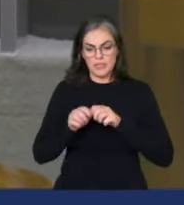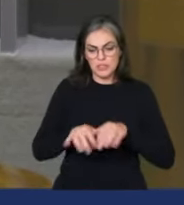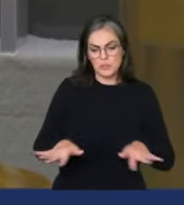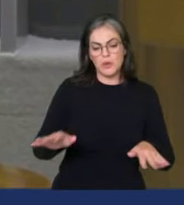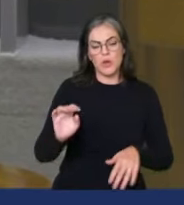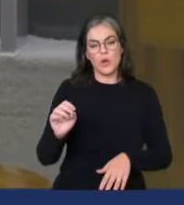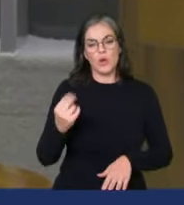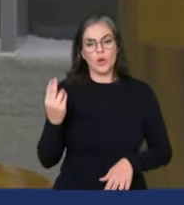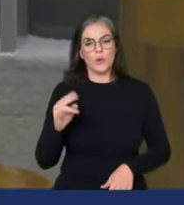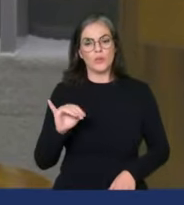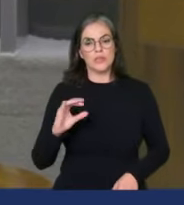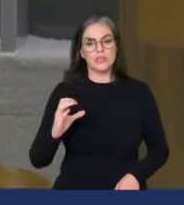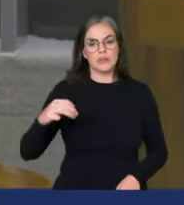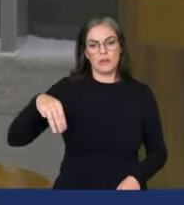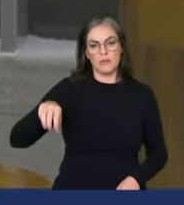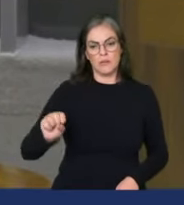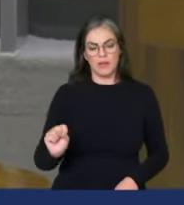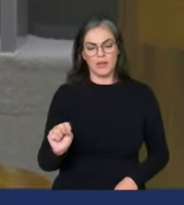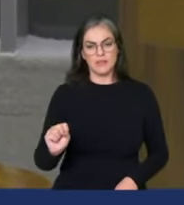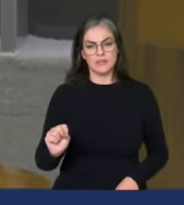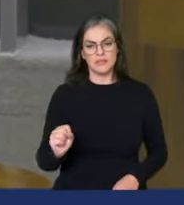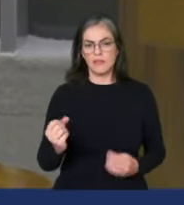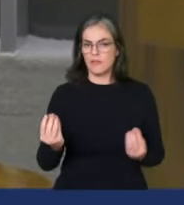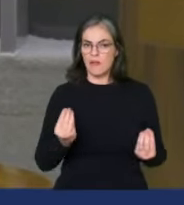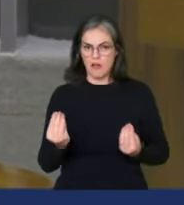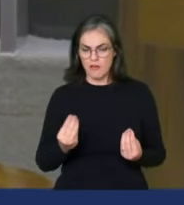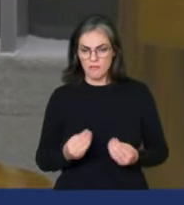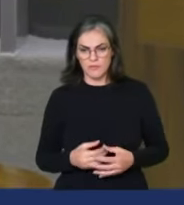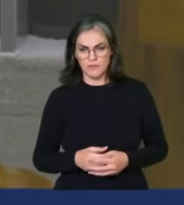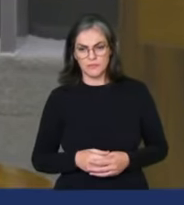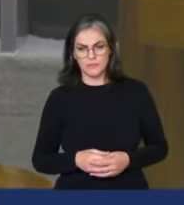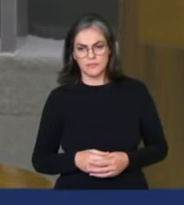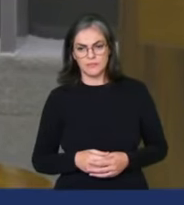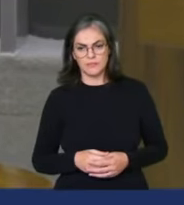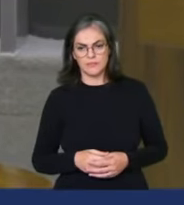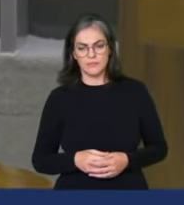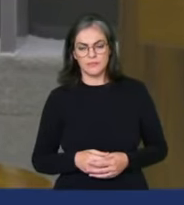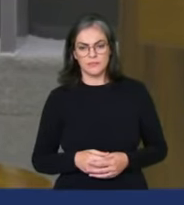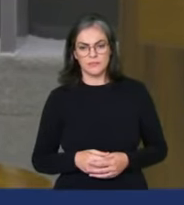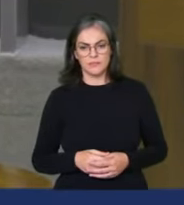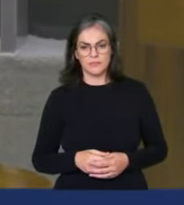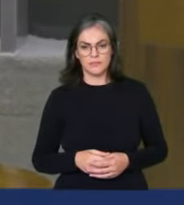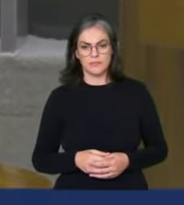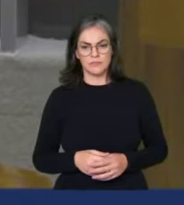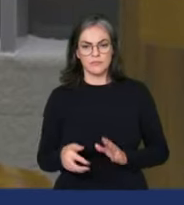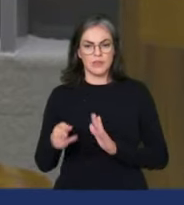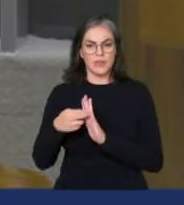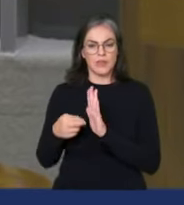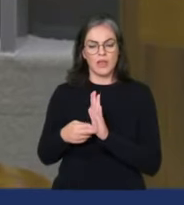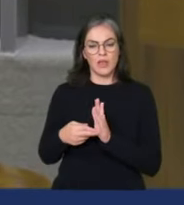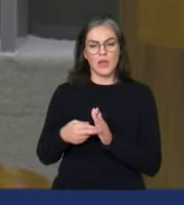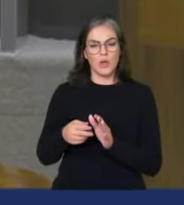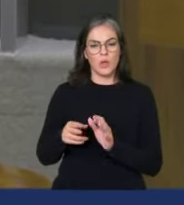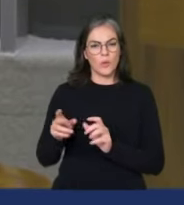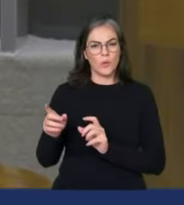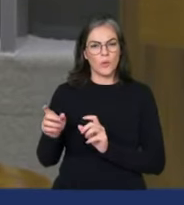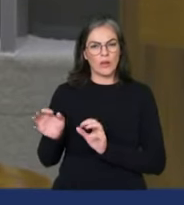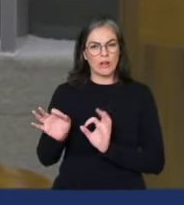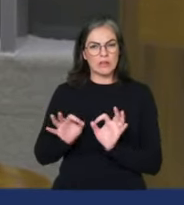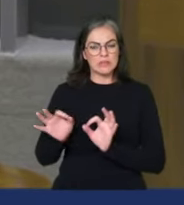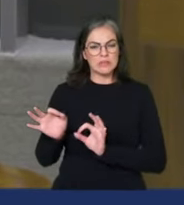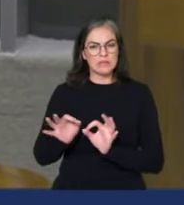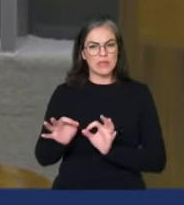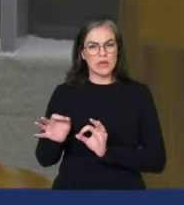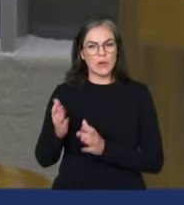no ICMS, é justamente desregulando o mercado de energia elétrica e de petróleo através da privatização da Eletrobras e